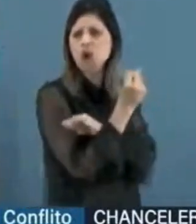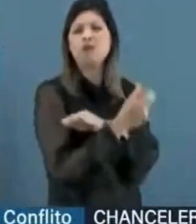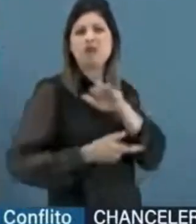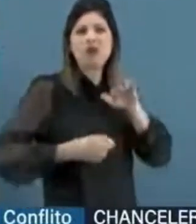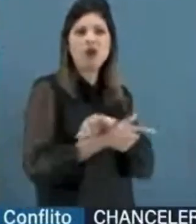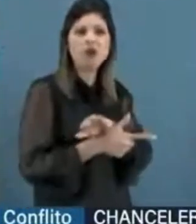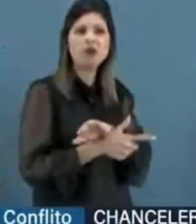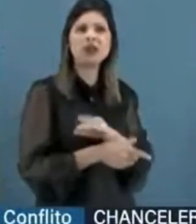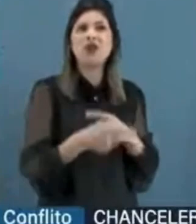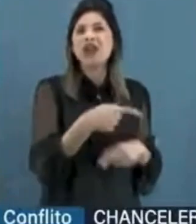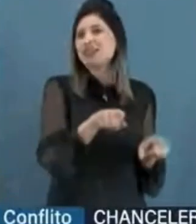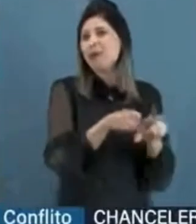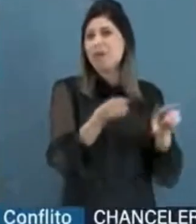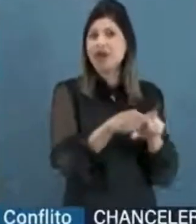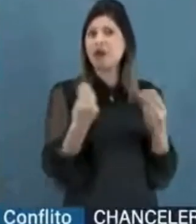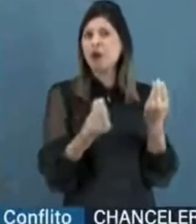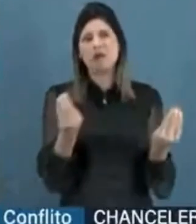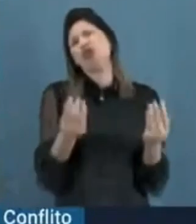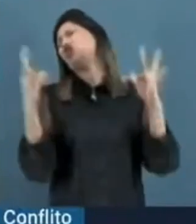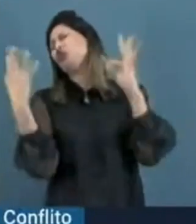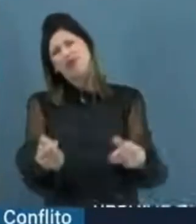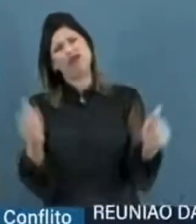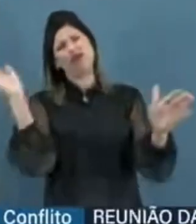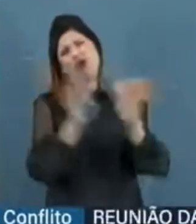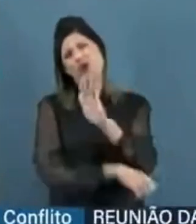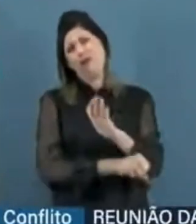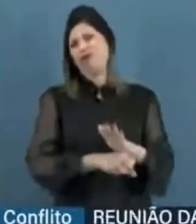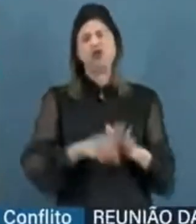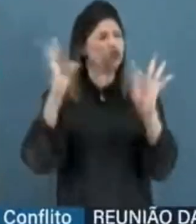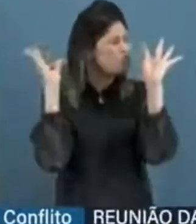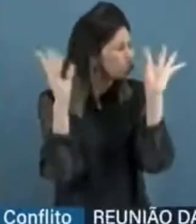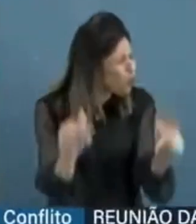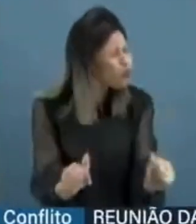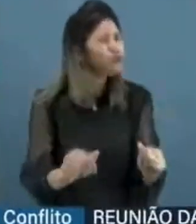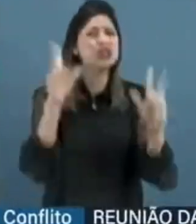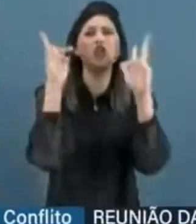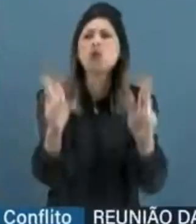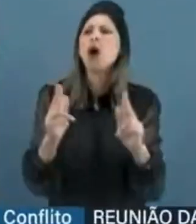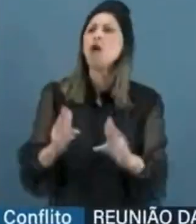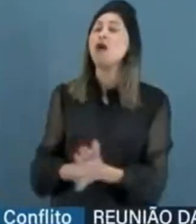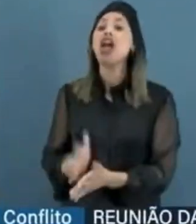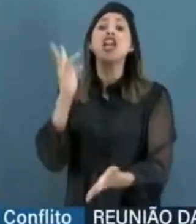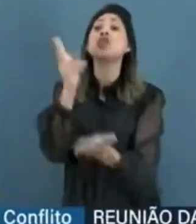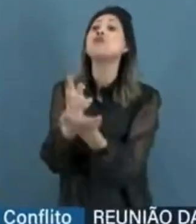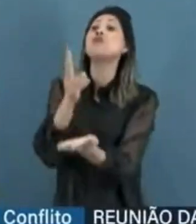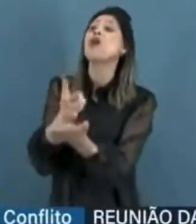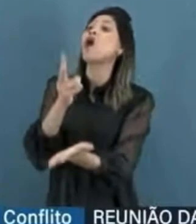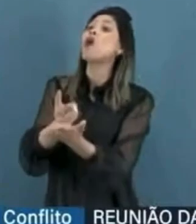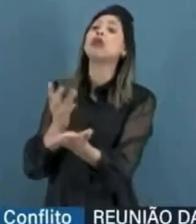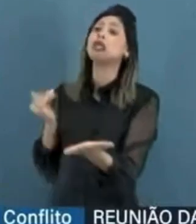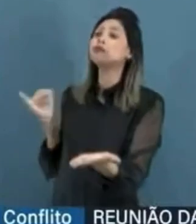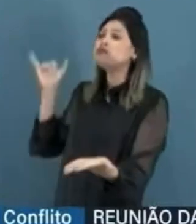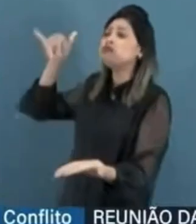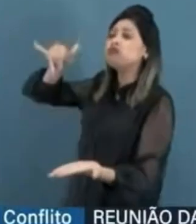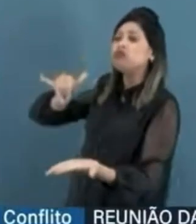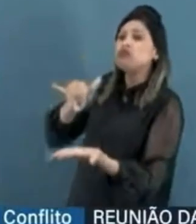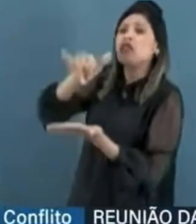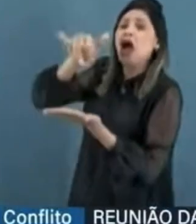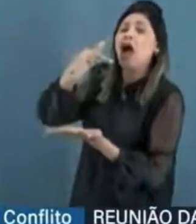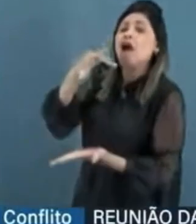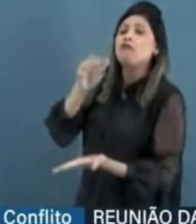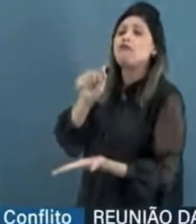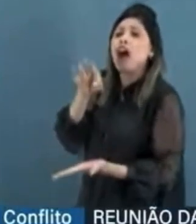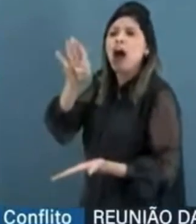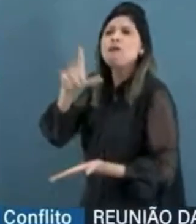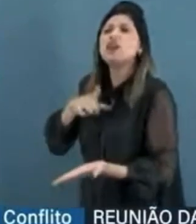DNA, no processo histórico brasileiro. Todos roubaram. O mesmo avião da FAB que está indo buscar os brasileiros no Oriente Médio é o mesmo que